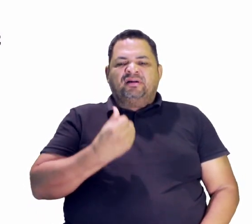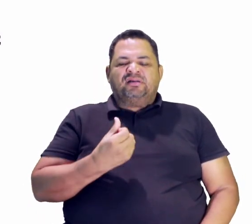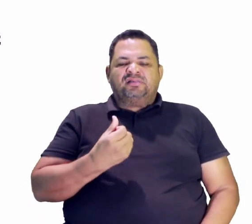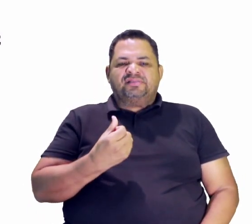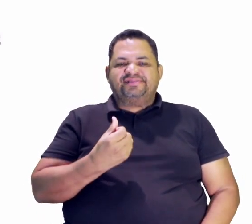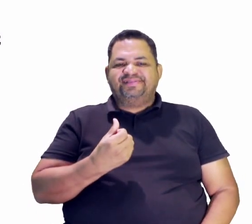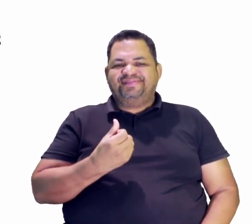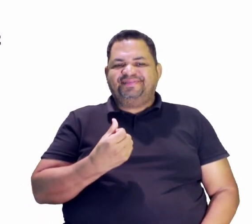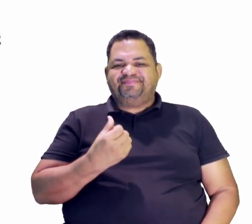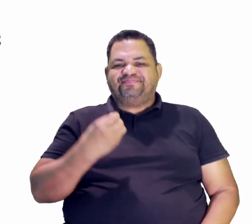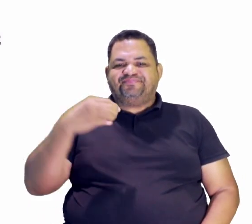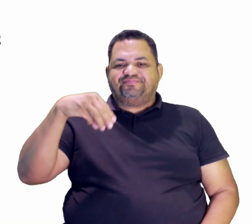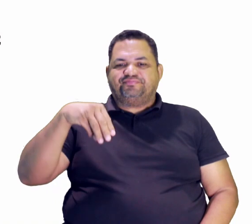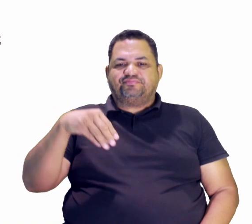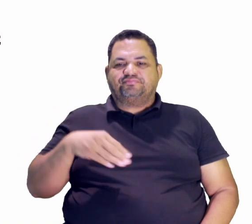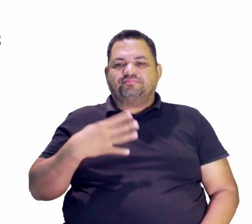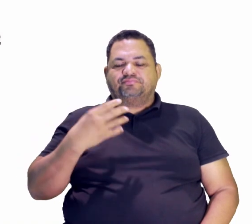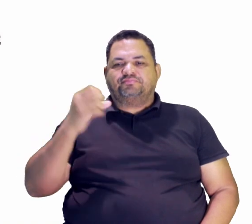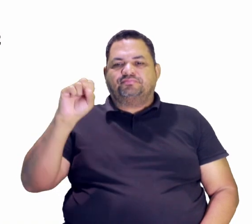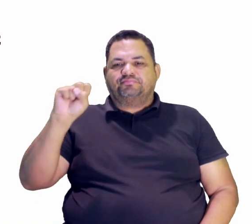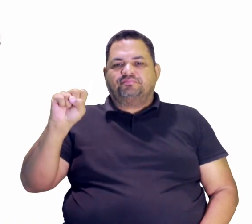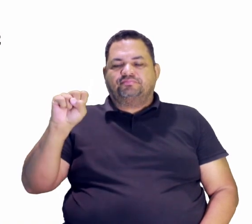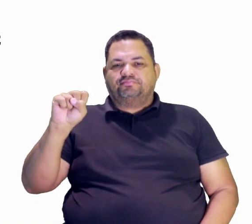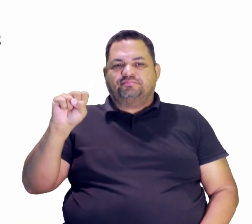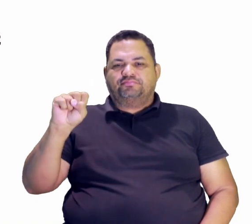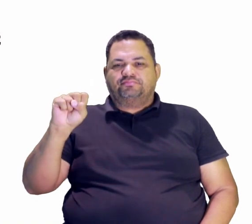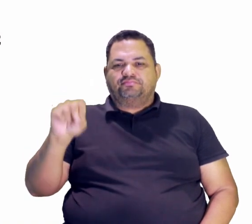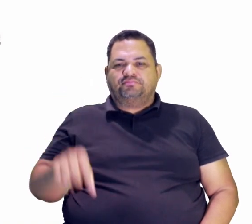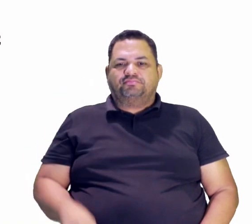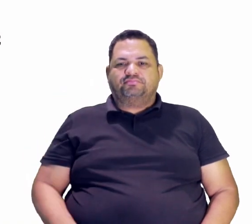quilômetros, por exemplo, e o outro 8 quilômetros.